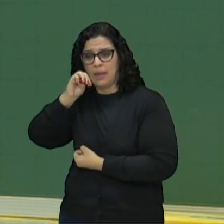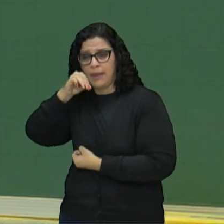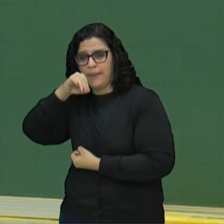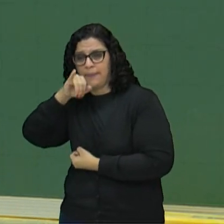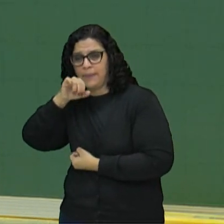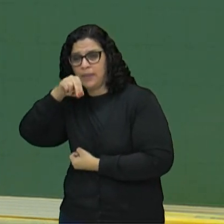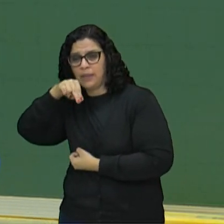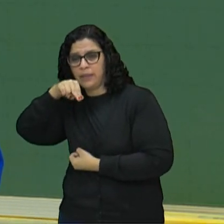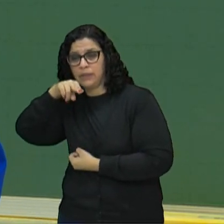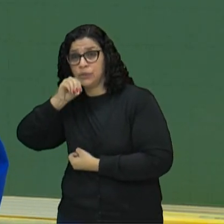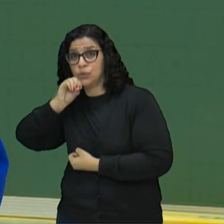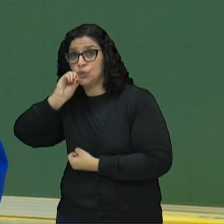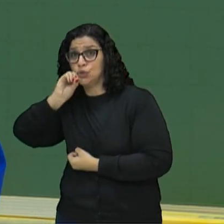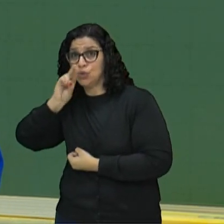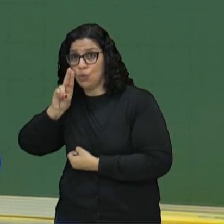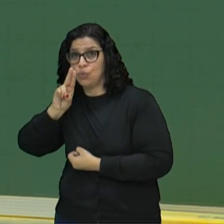de